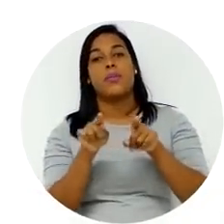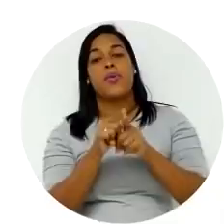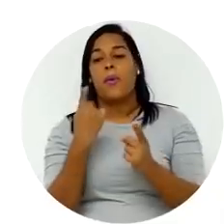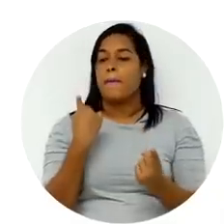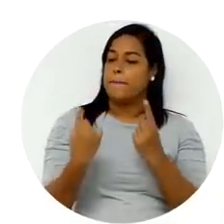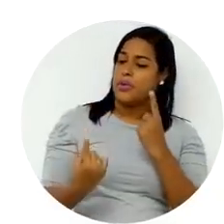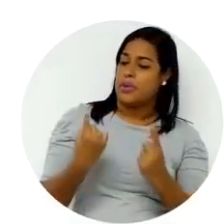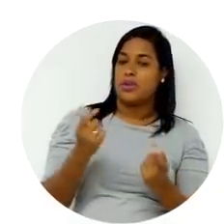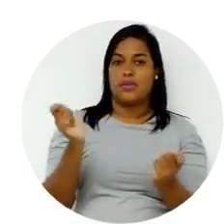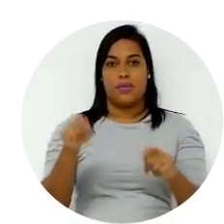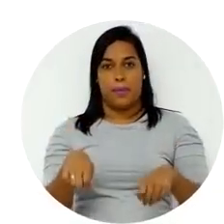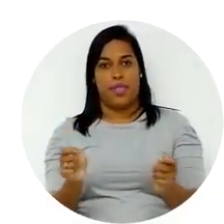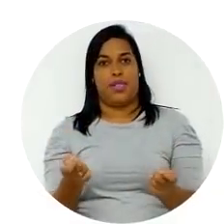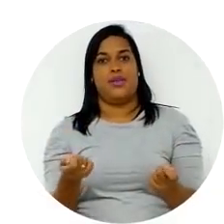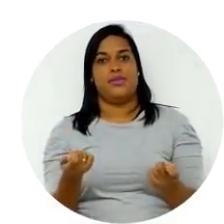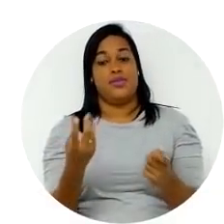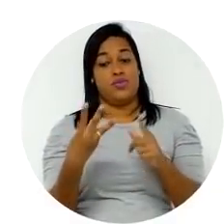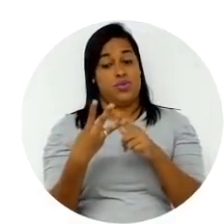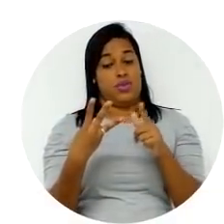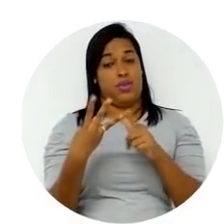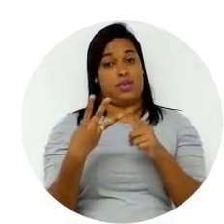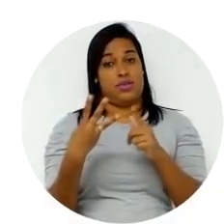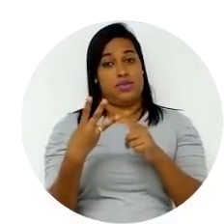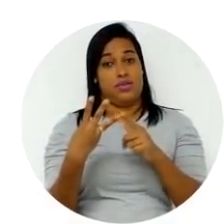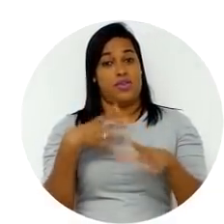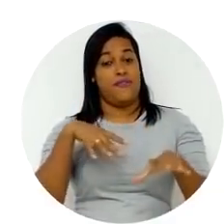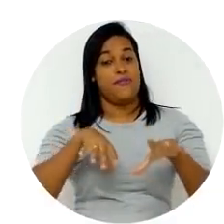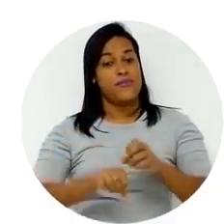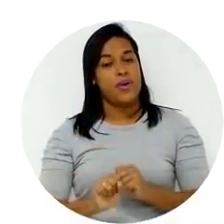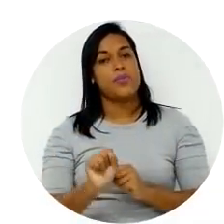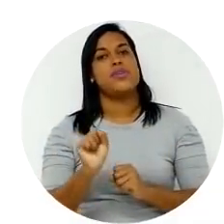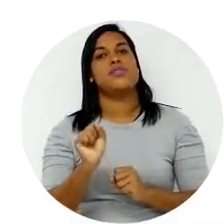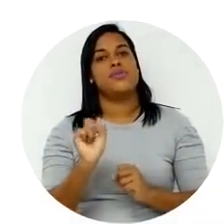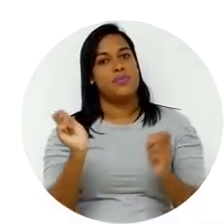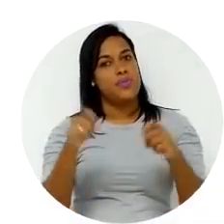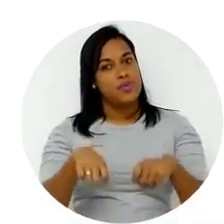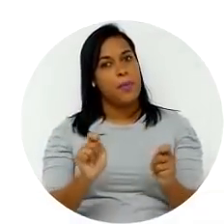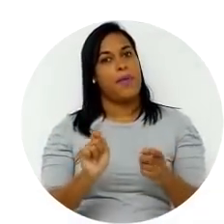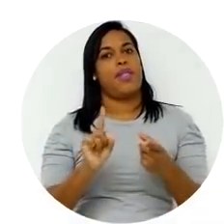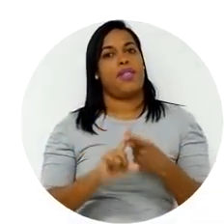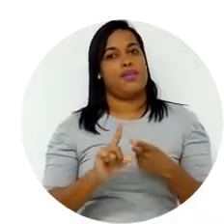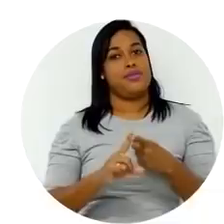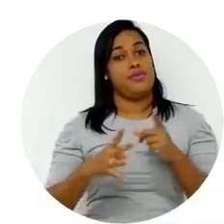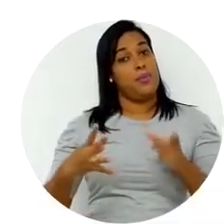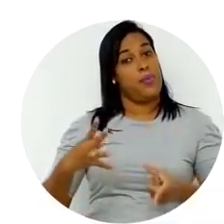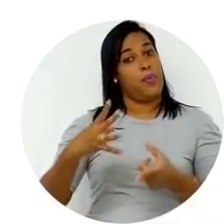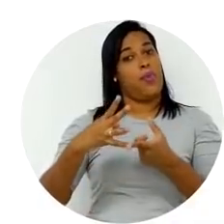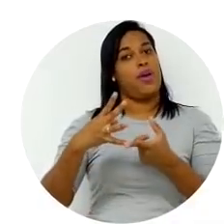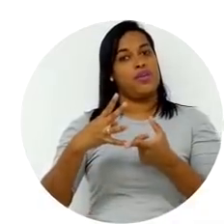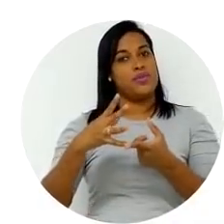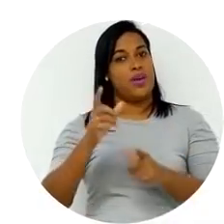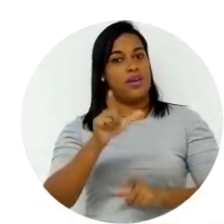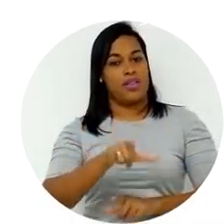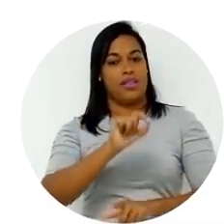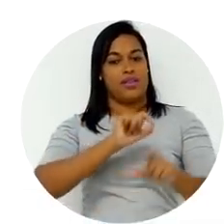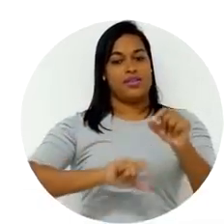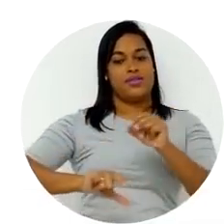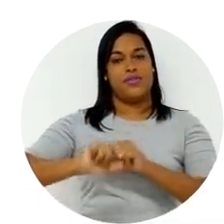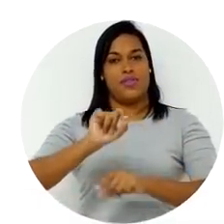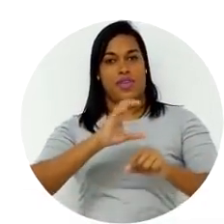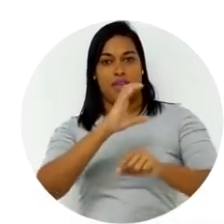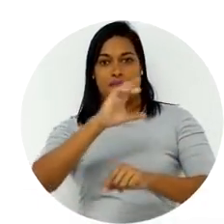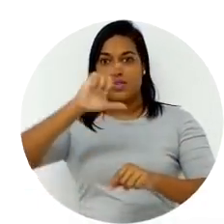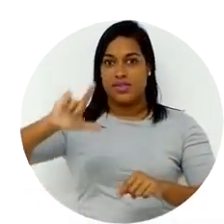competências. O terceiro conteúdo, a formação das competências. O quarto conteúdo, a classificação